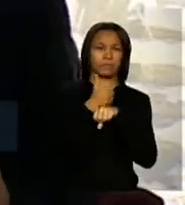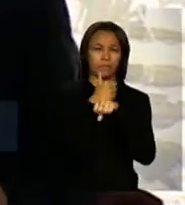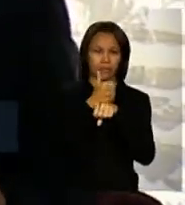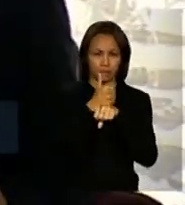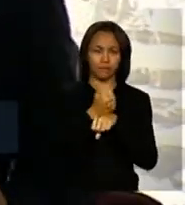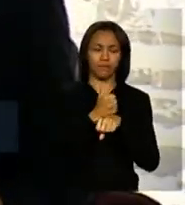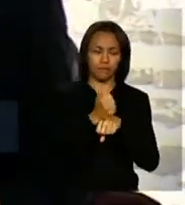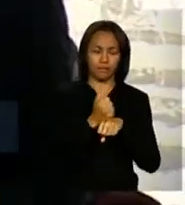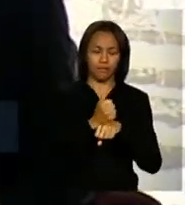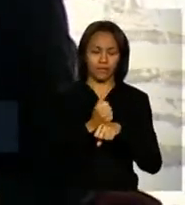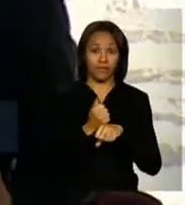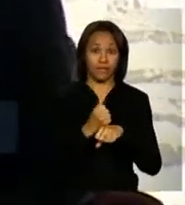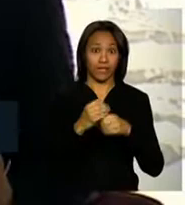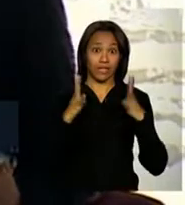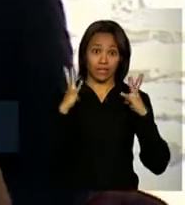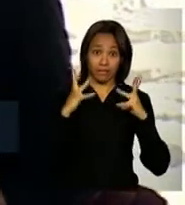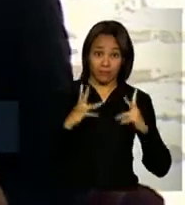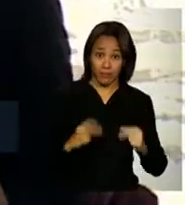civilizatório